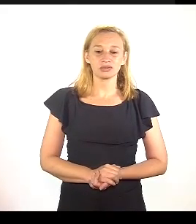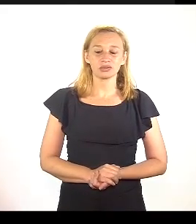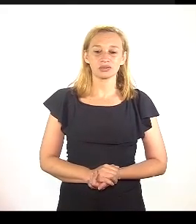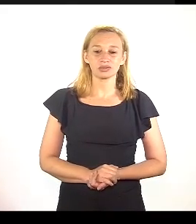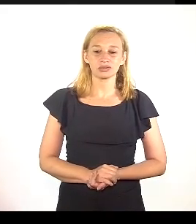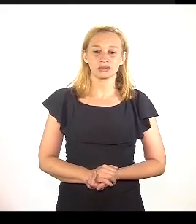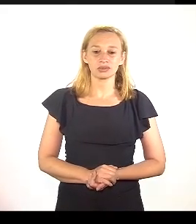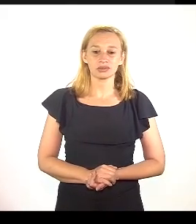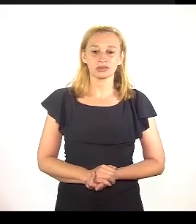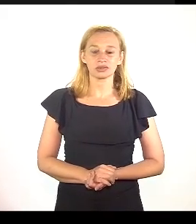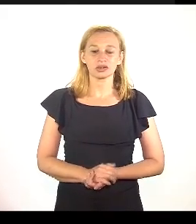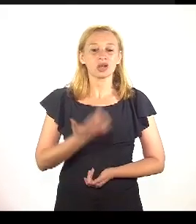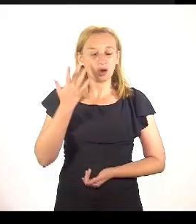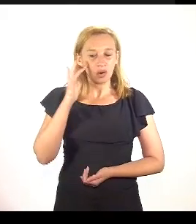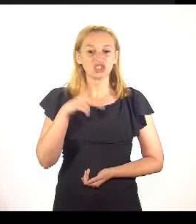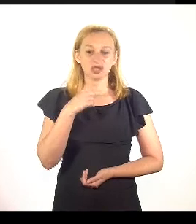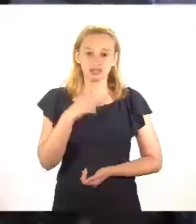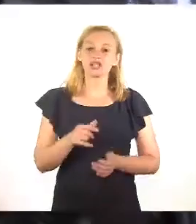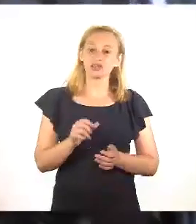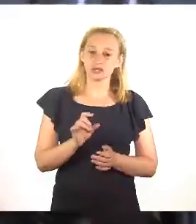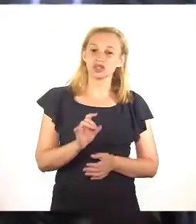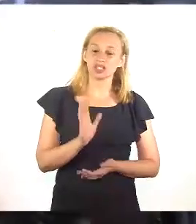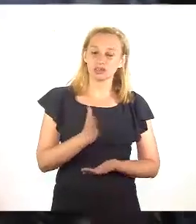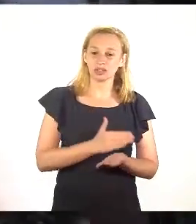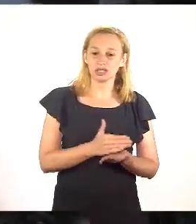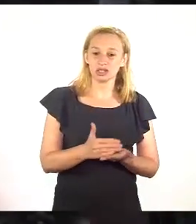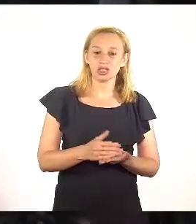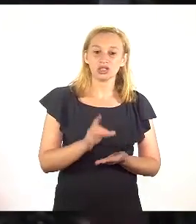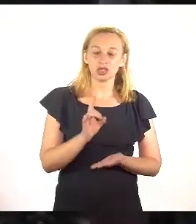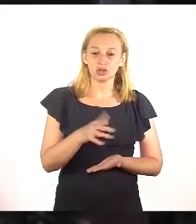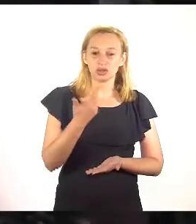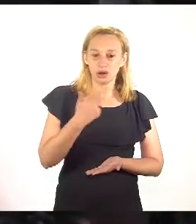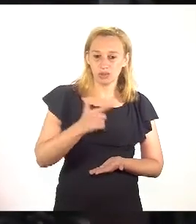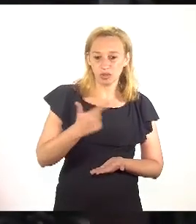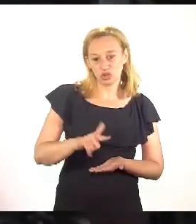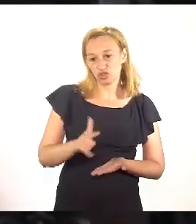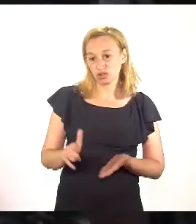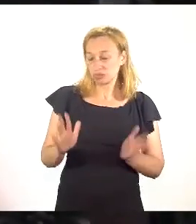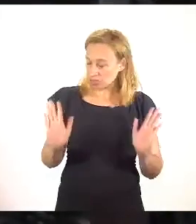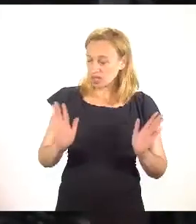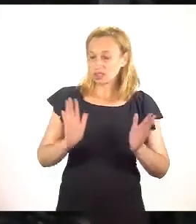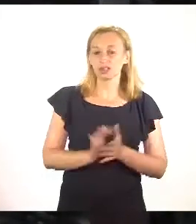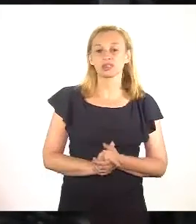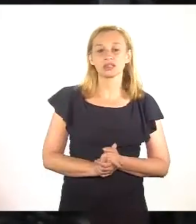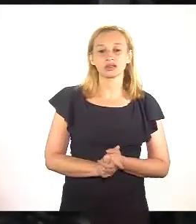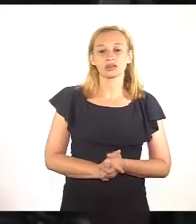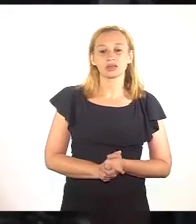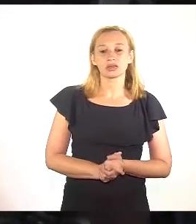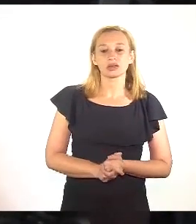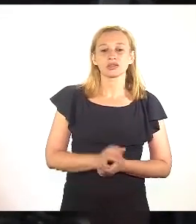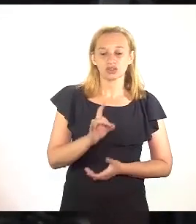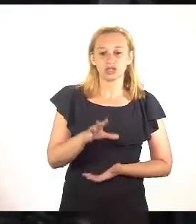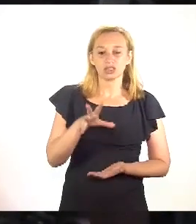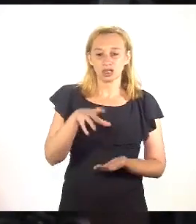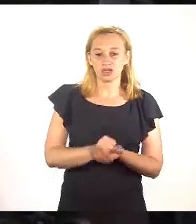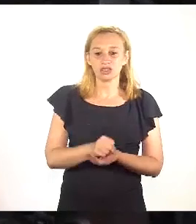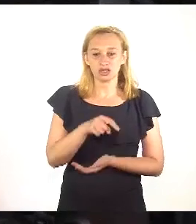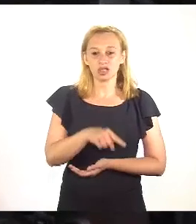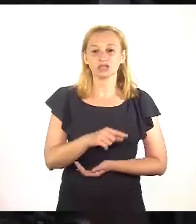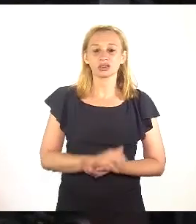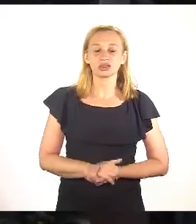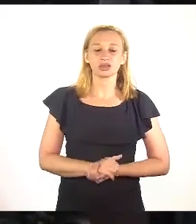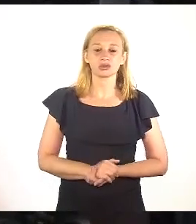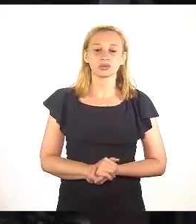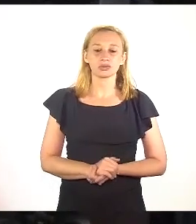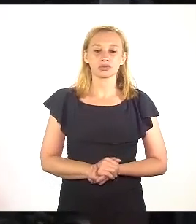Eu acho que ele tinha declarado no início. Tinha declarado, eu só estou repetindo por cautela, mas Ele declarou, já está gravado, está nas notas